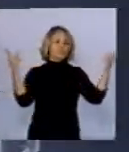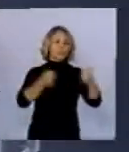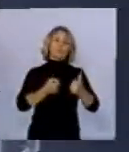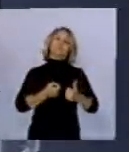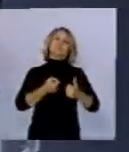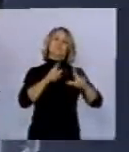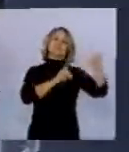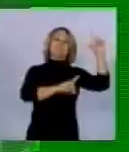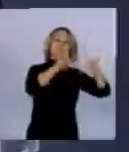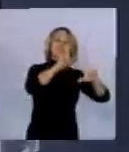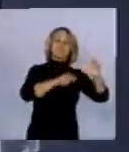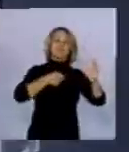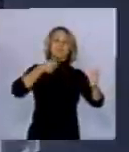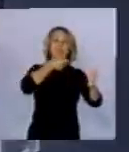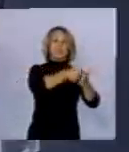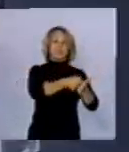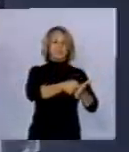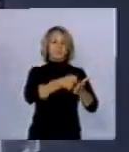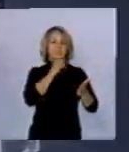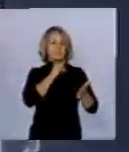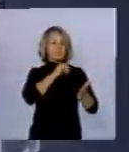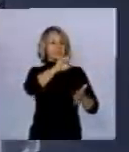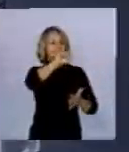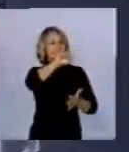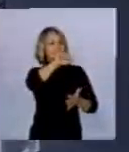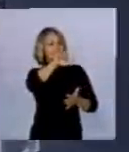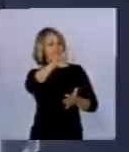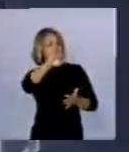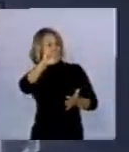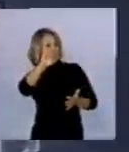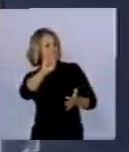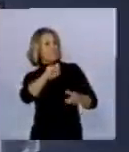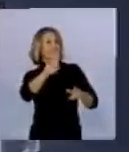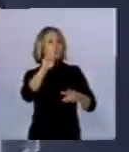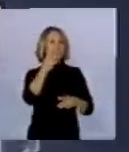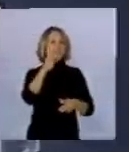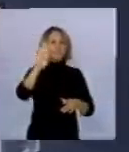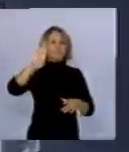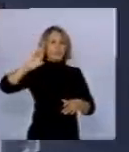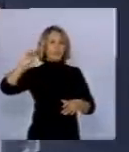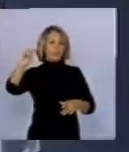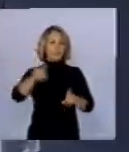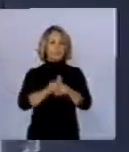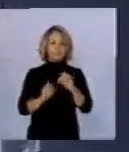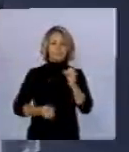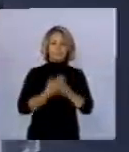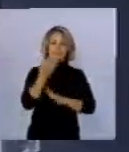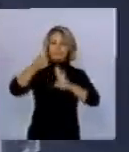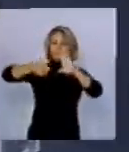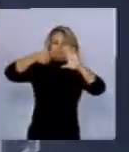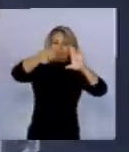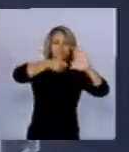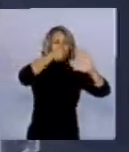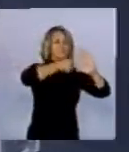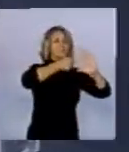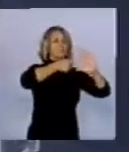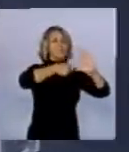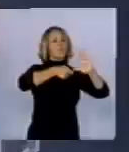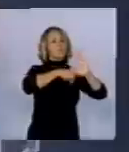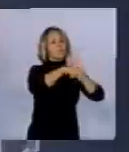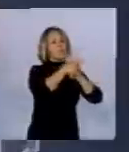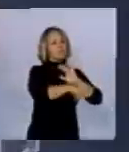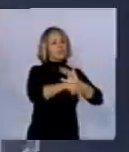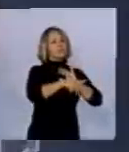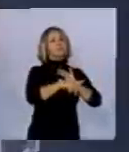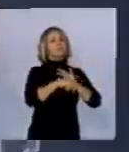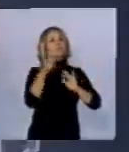aabo as primorosas séries da HBO realizadas com produtores brasileiros independentes conquistaram também